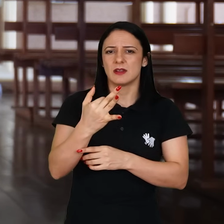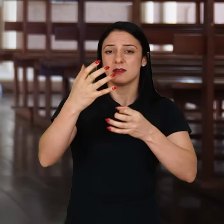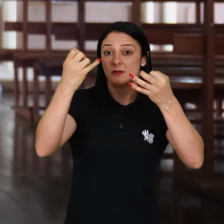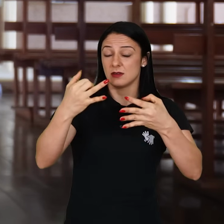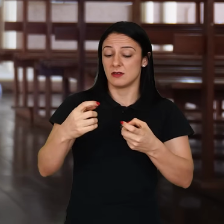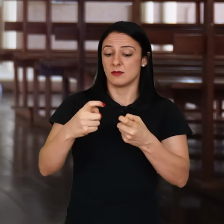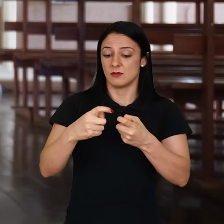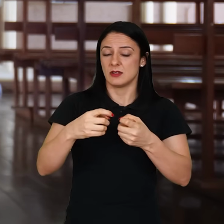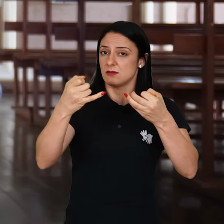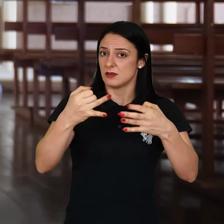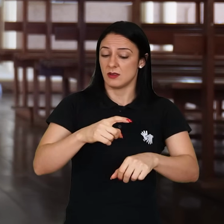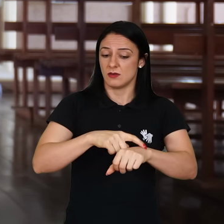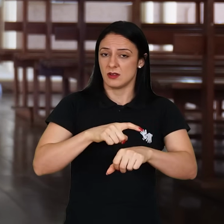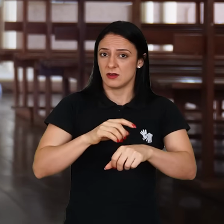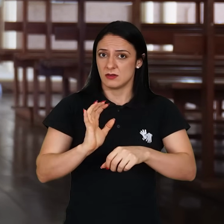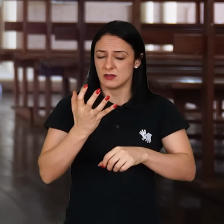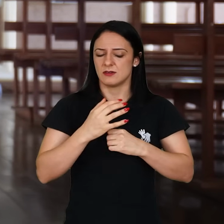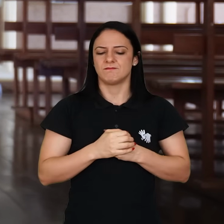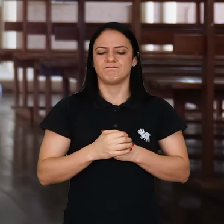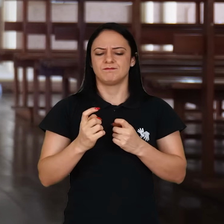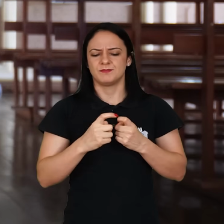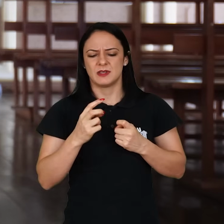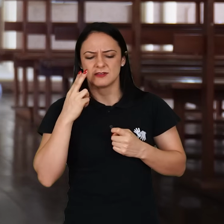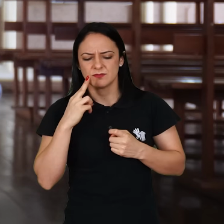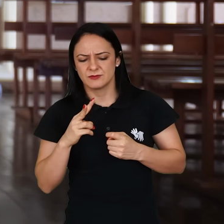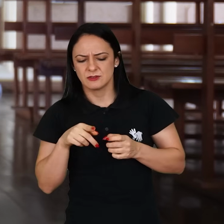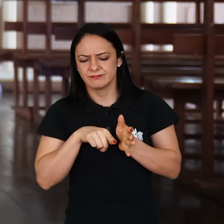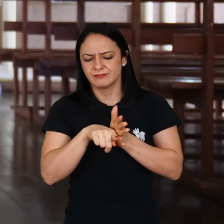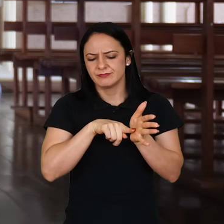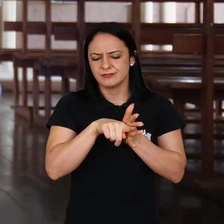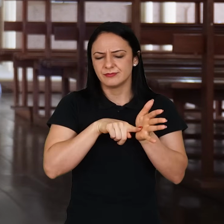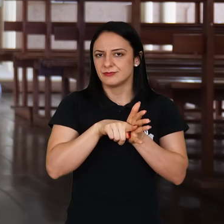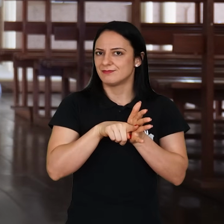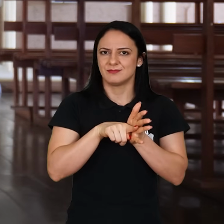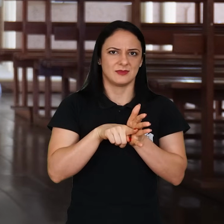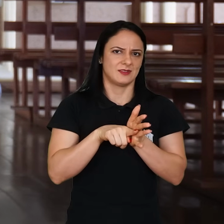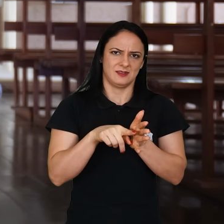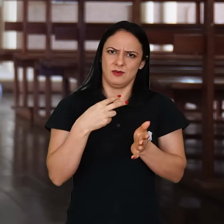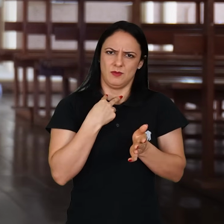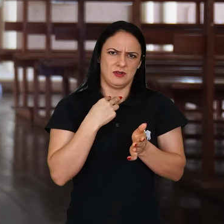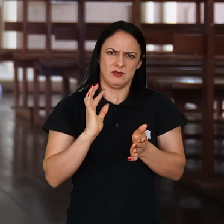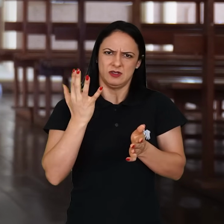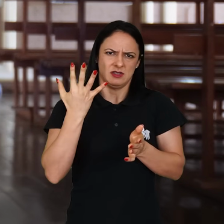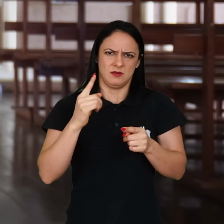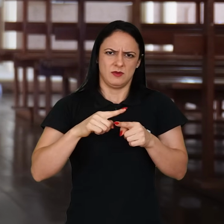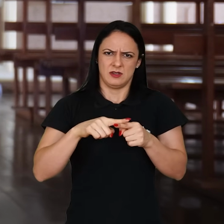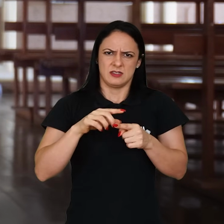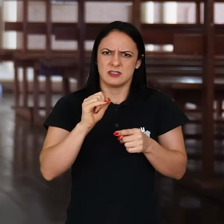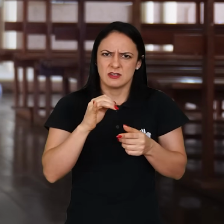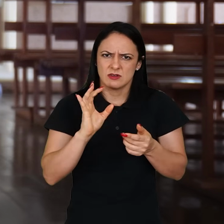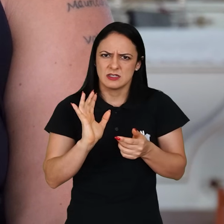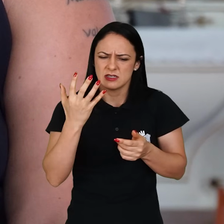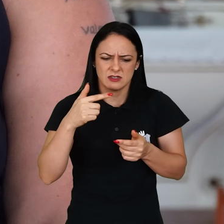aconteceu, relatei o horário e tudo. Aí ele olhou e falou assim, olha, não pode ter acontecido isso, que ele não ia